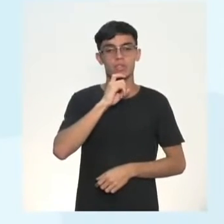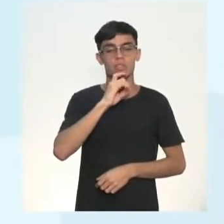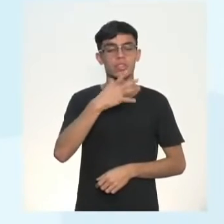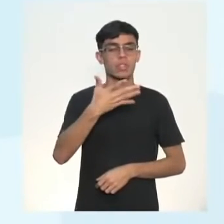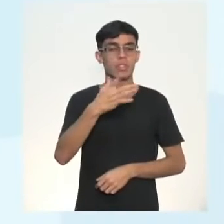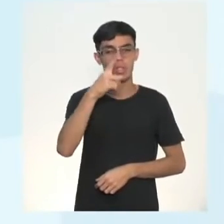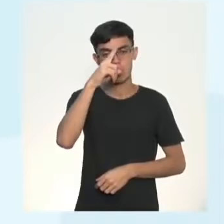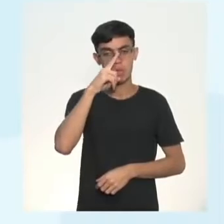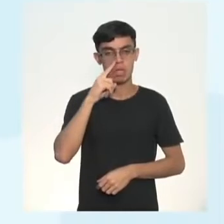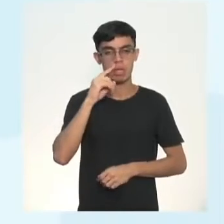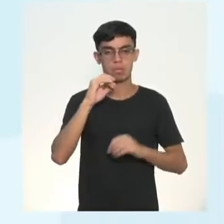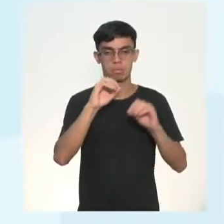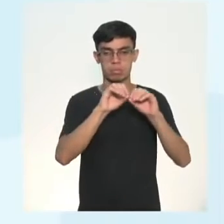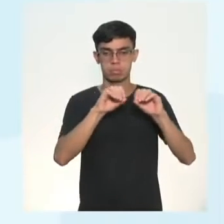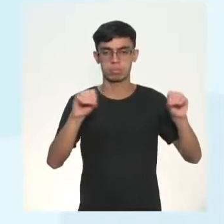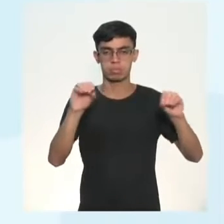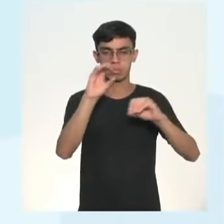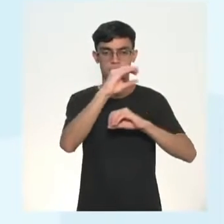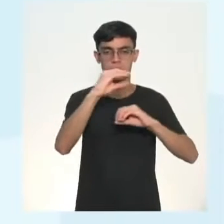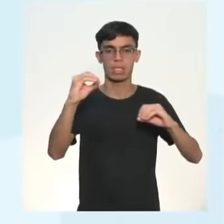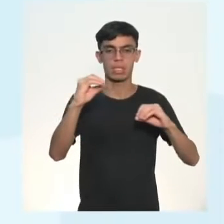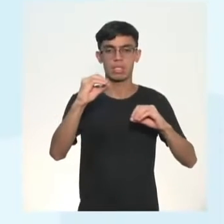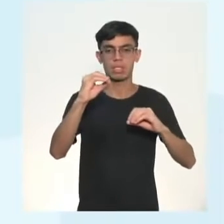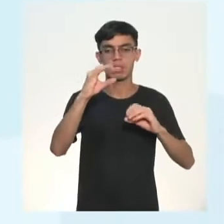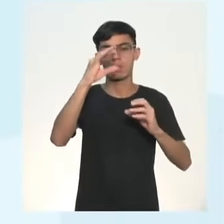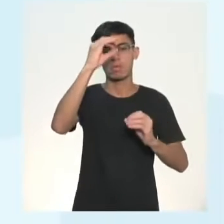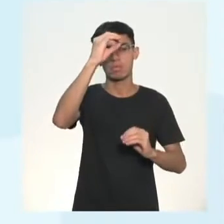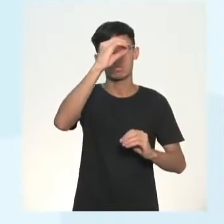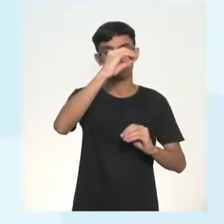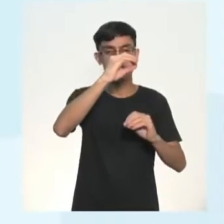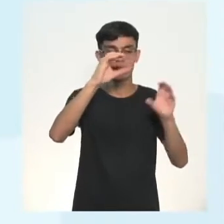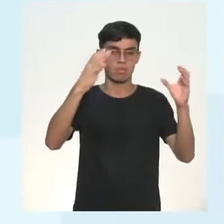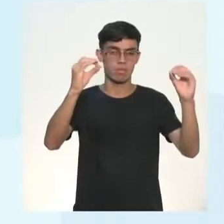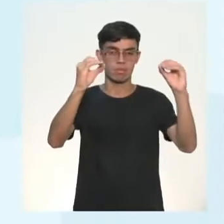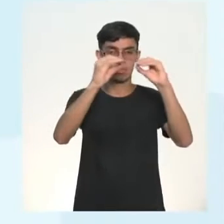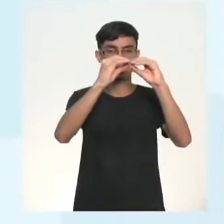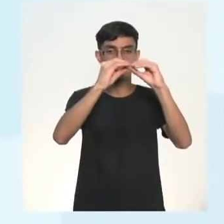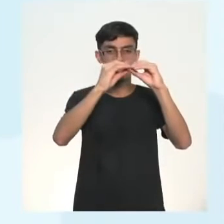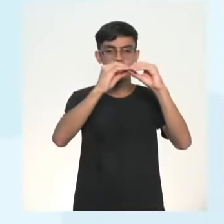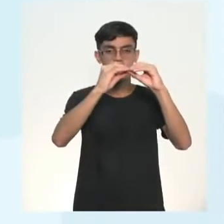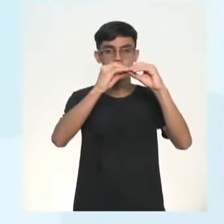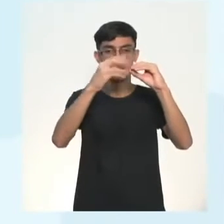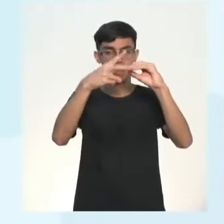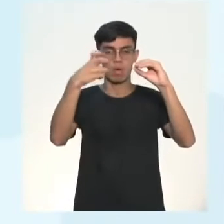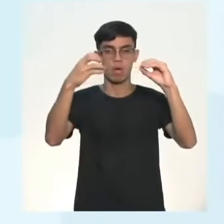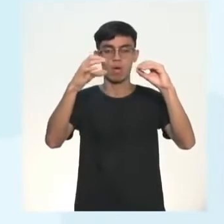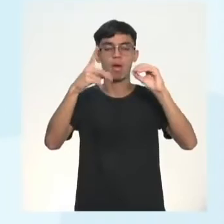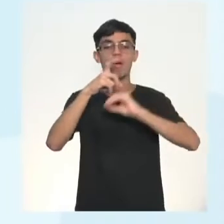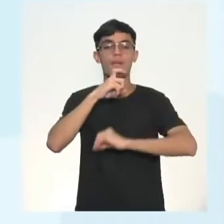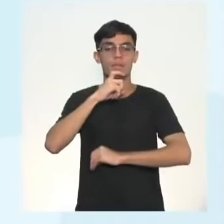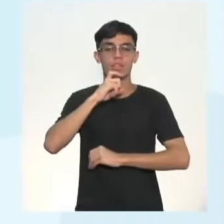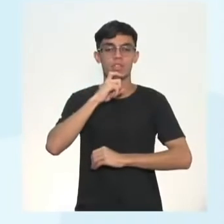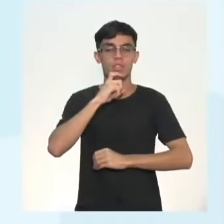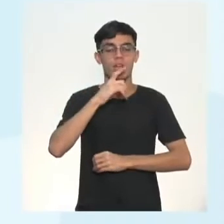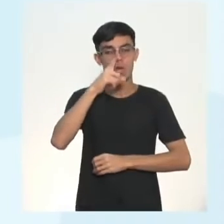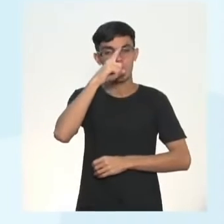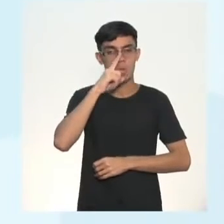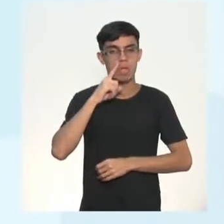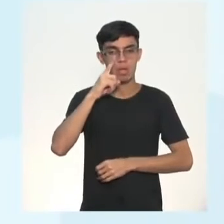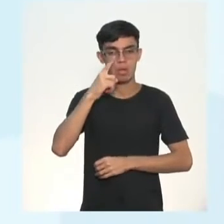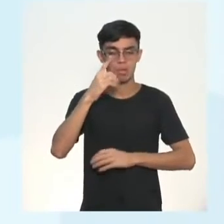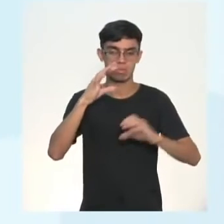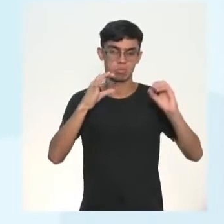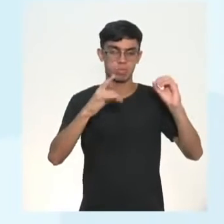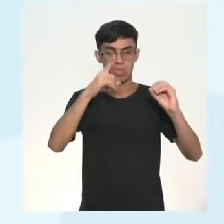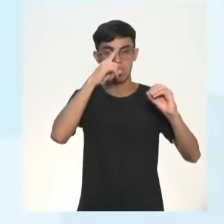puras amarelas. Por quê? Sempre que eu cruzo a verde com a verde, só dá verde. Sempre que eu cruzo a amarela com a amarela, só dá amarela.